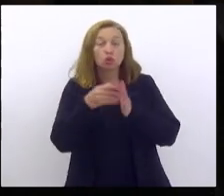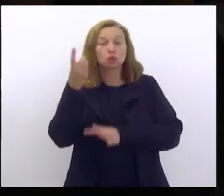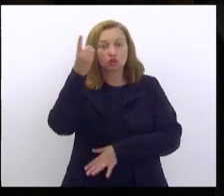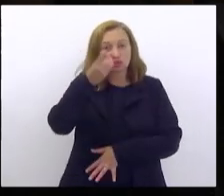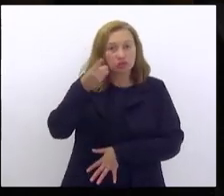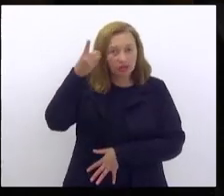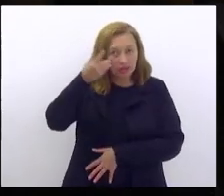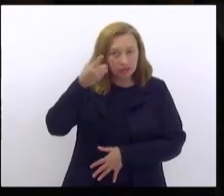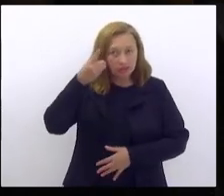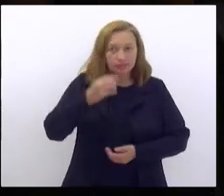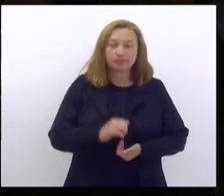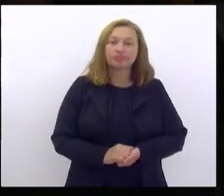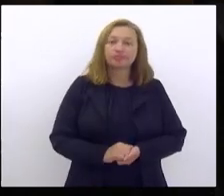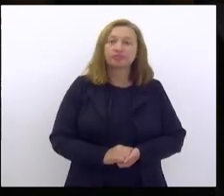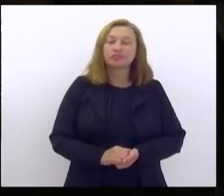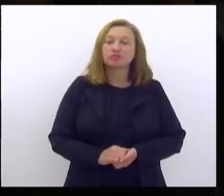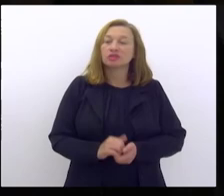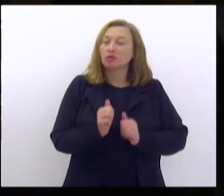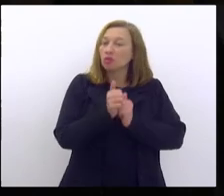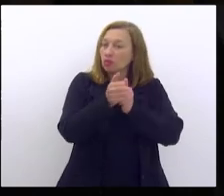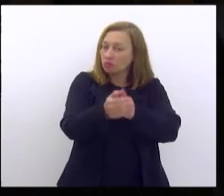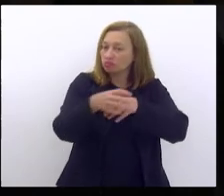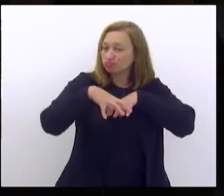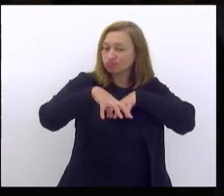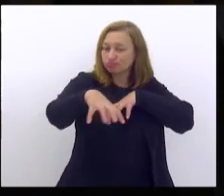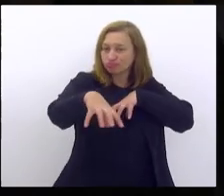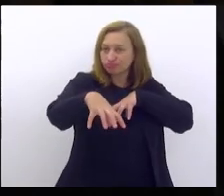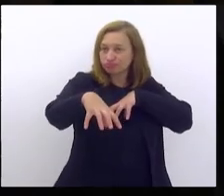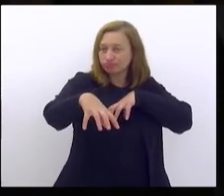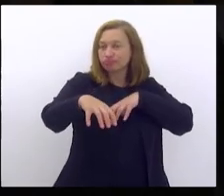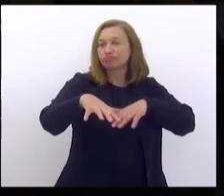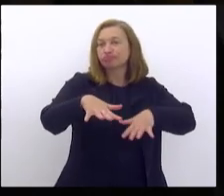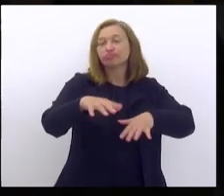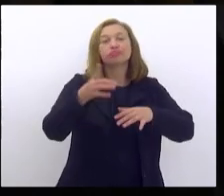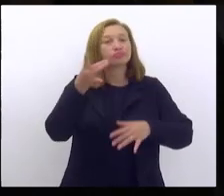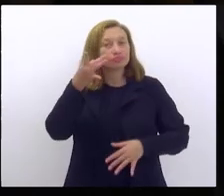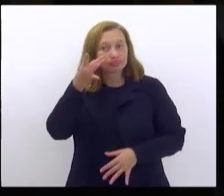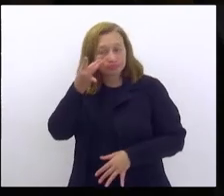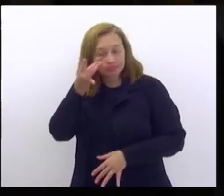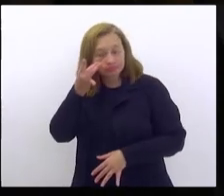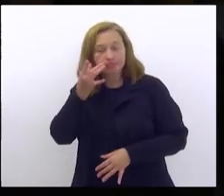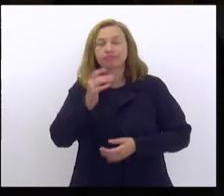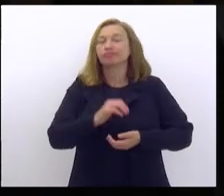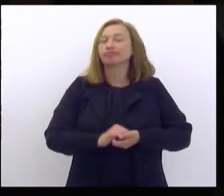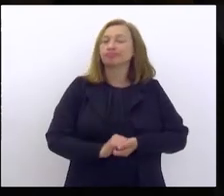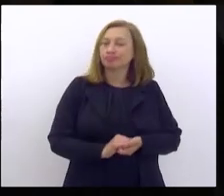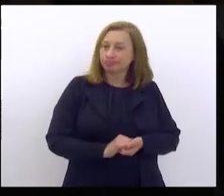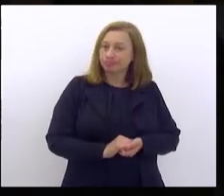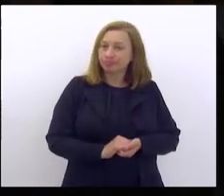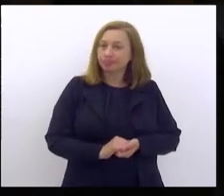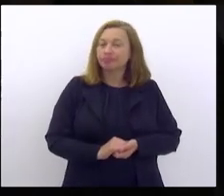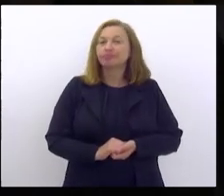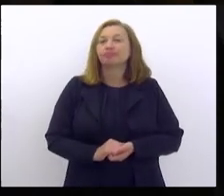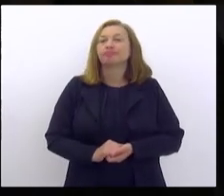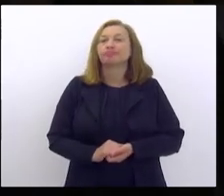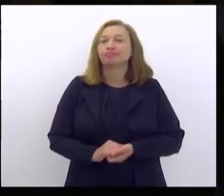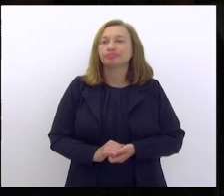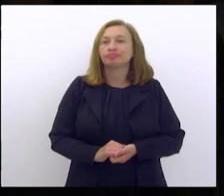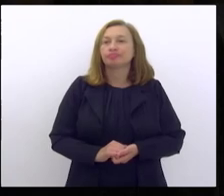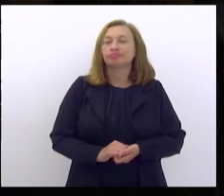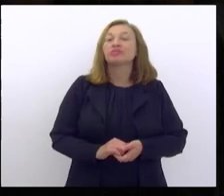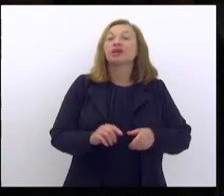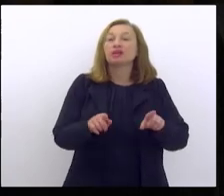deputados que nos acompanham de forma presencial e de forma remota,